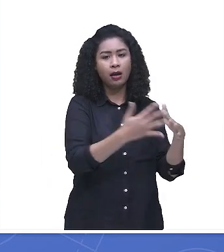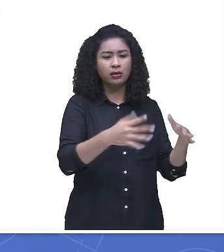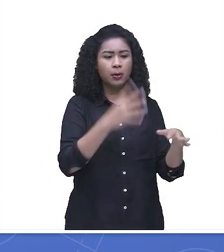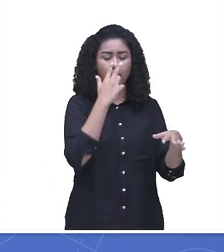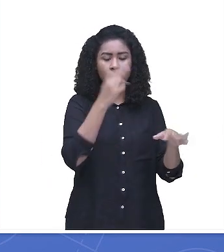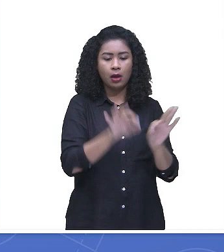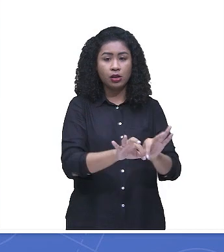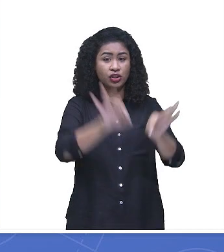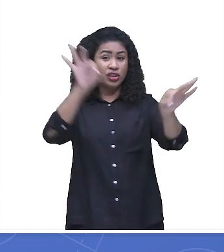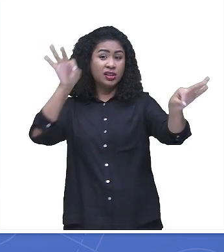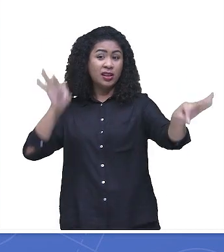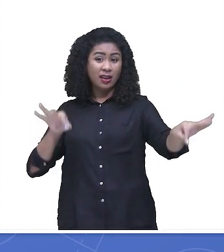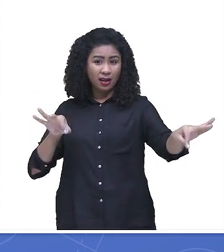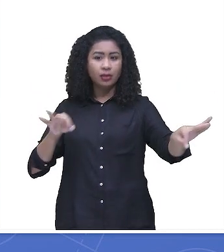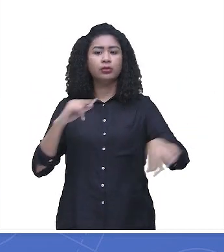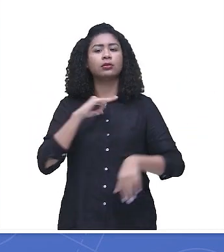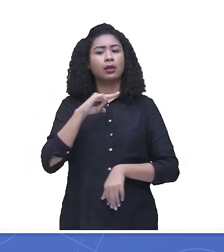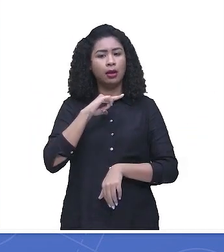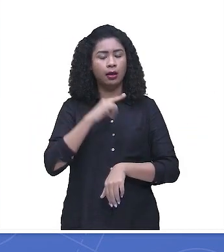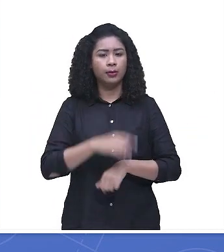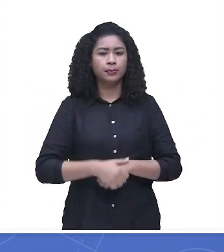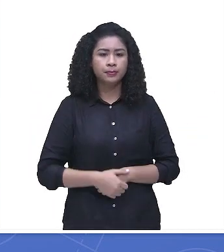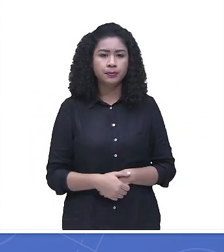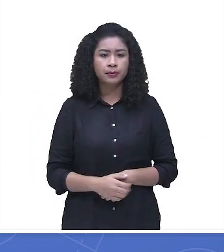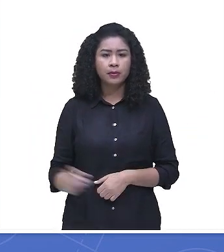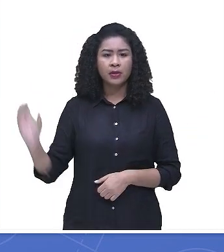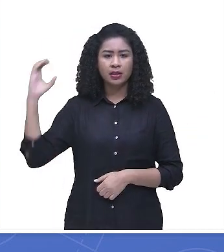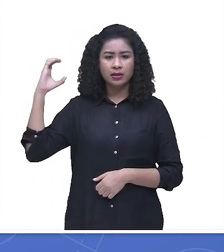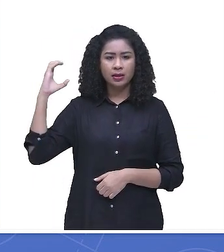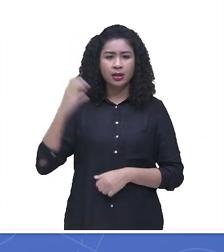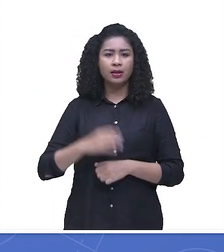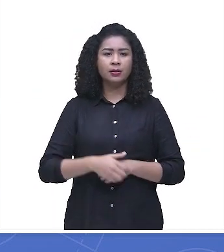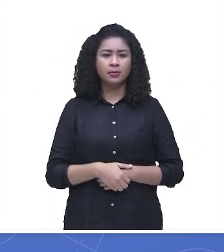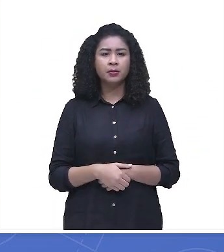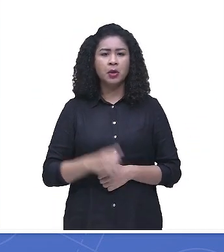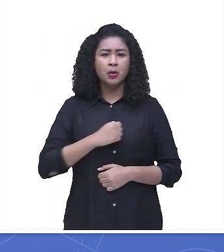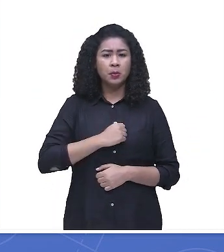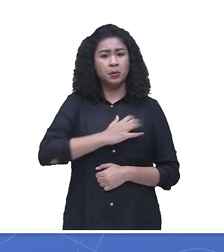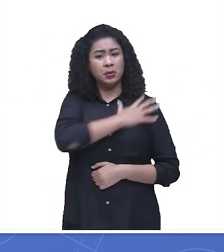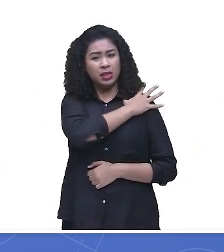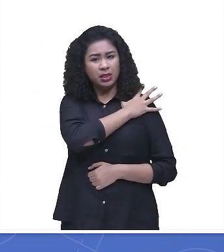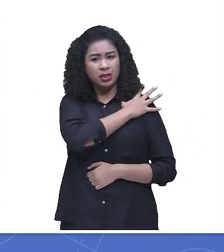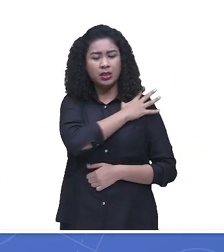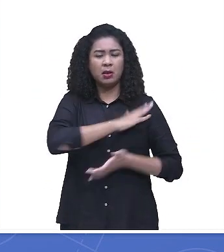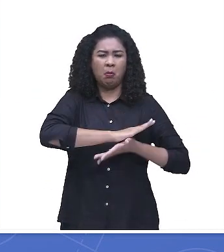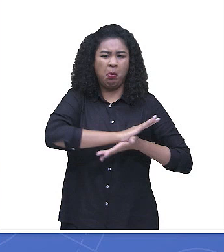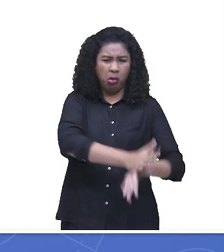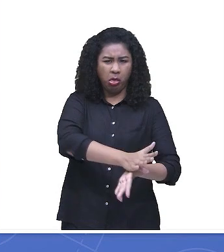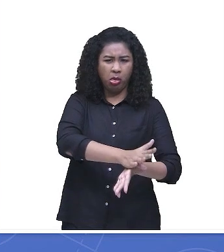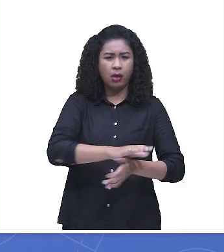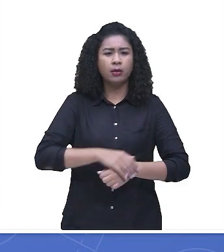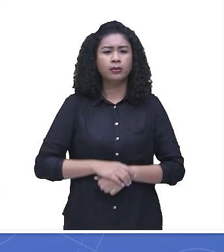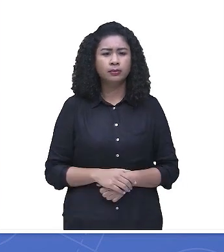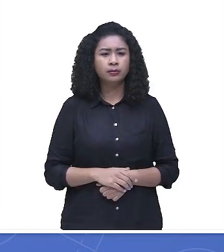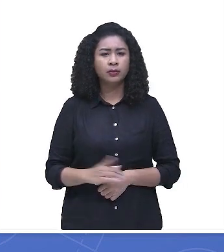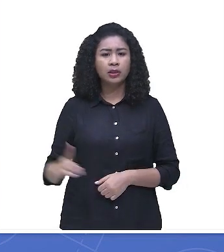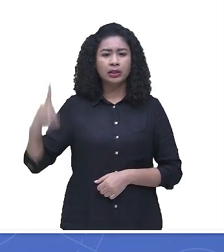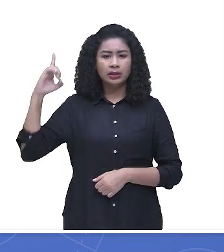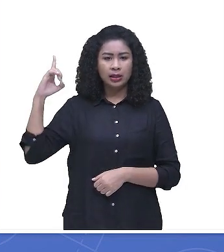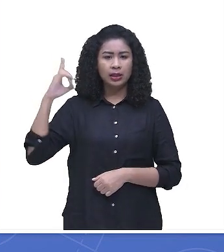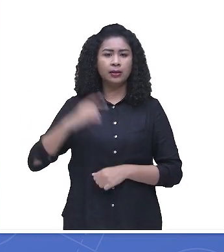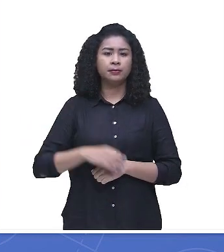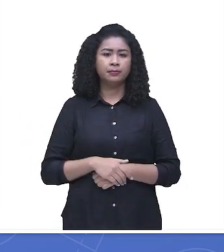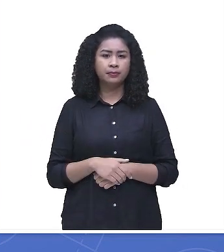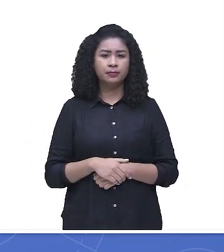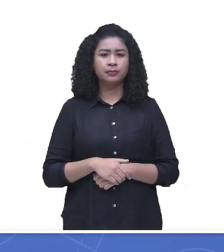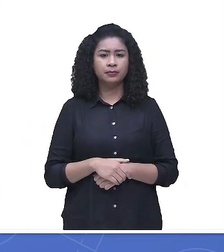organizado e cruel, pela codificação do antigo direito consuetudinário, isso aí vai ser falado mais para frente com outros povos, pela construção de